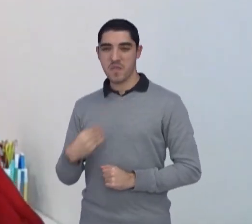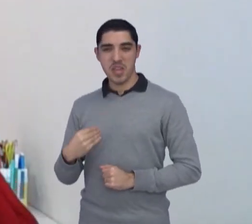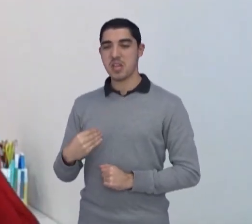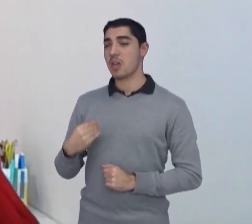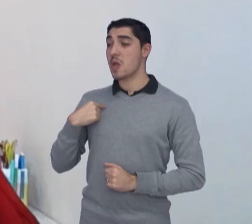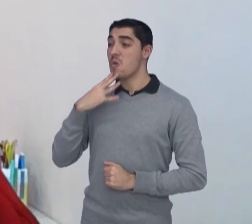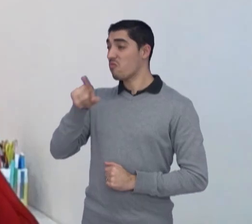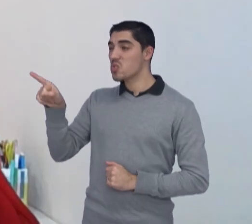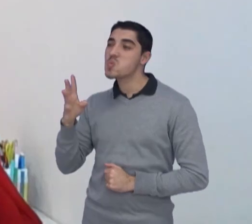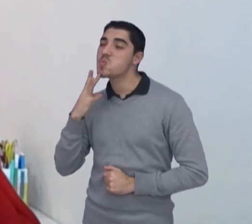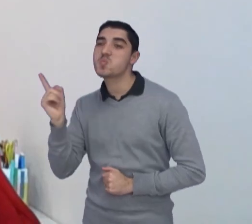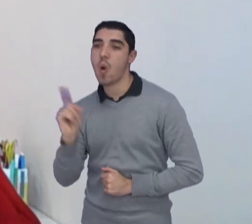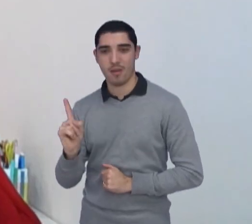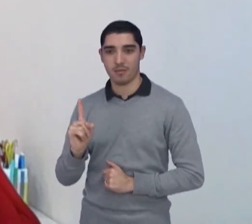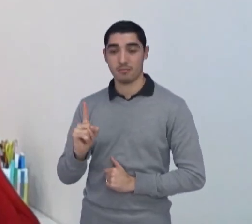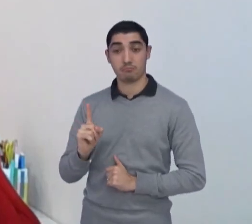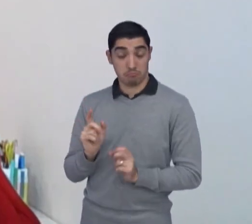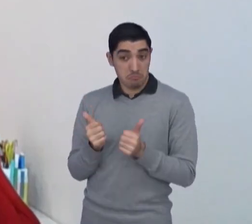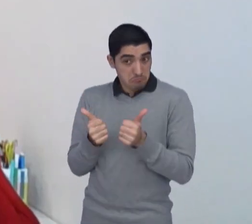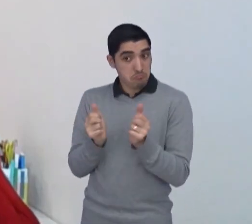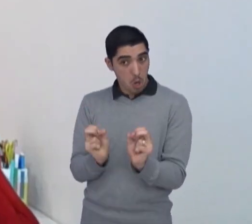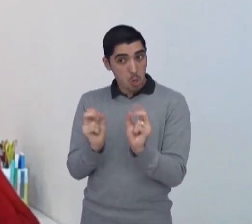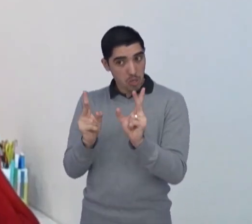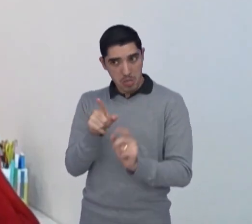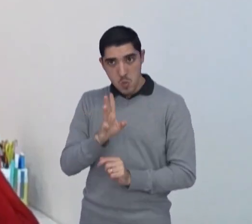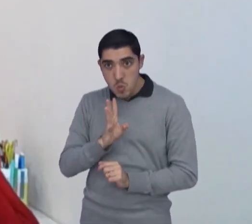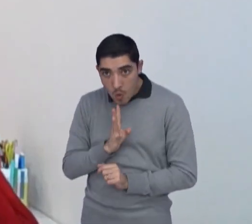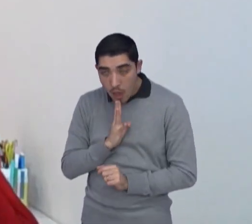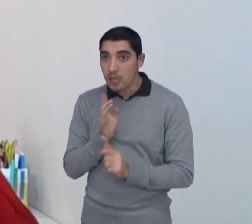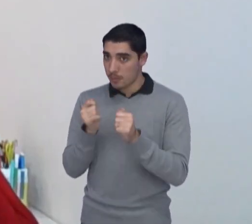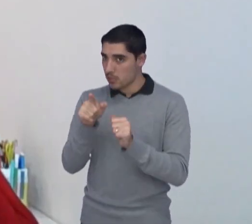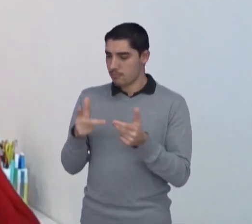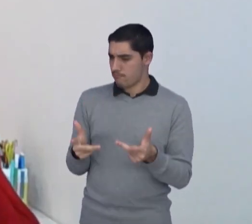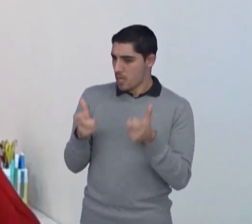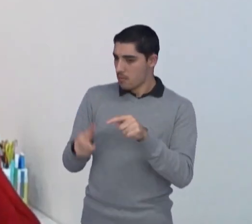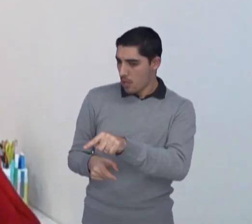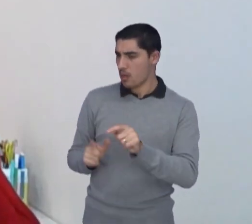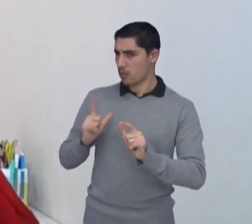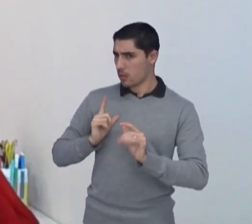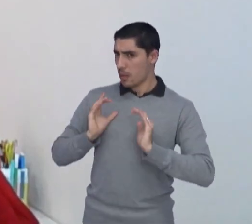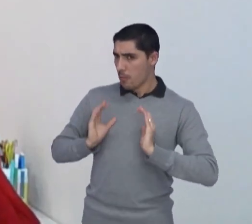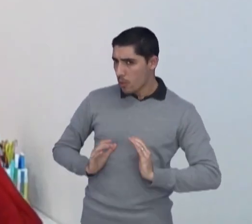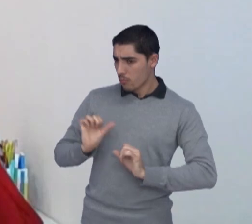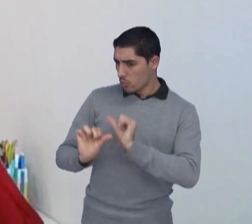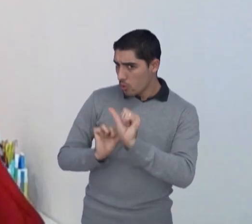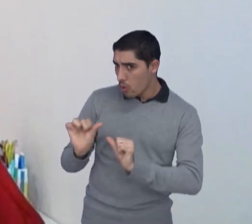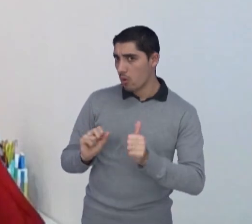eles precisam usar isso a favor. Então, é o que a doutora falou, perceber mudanças